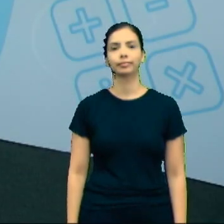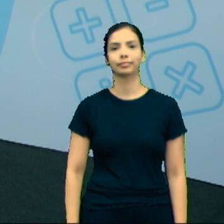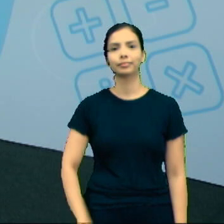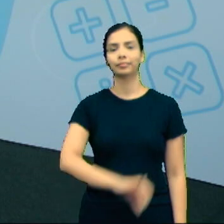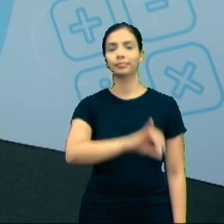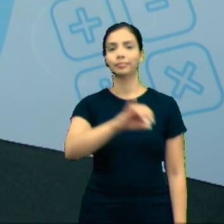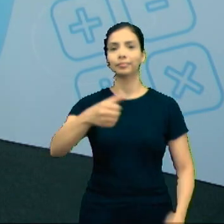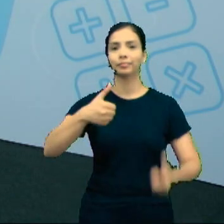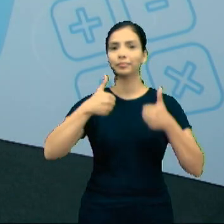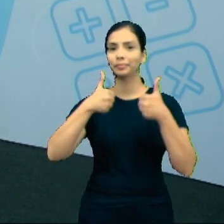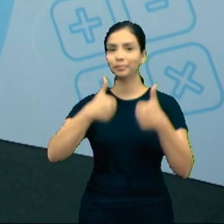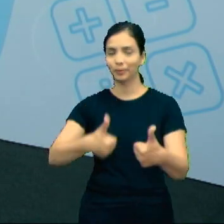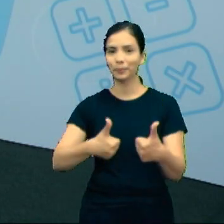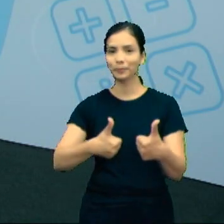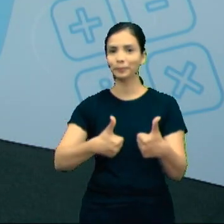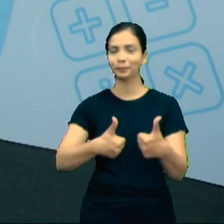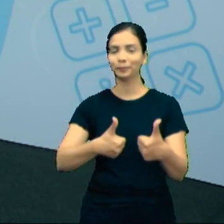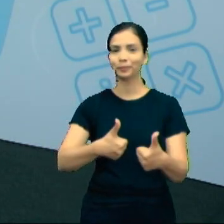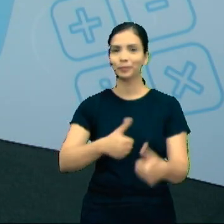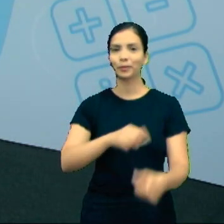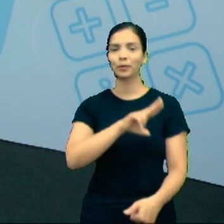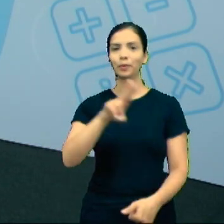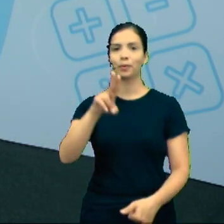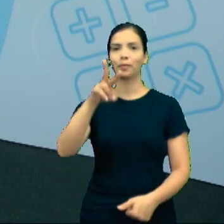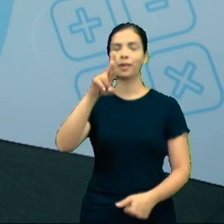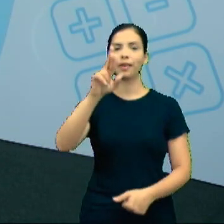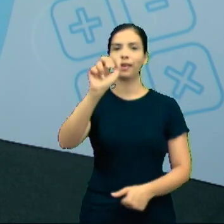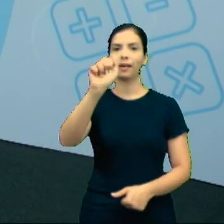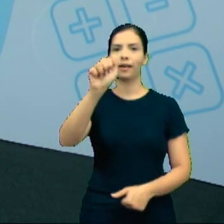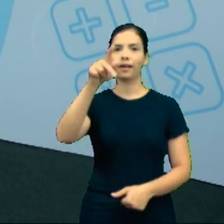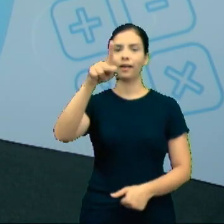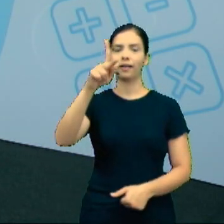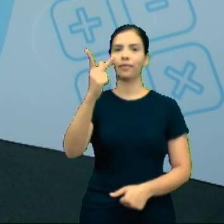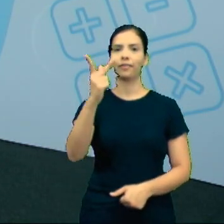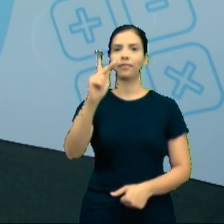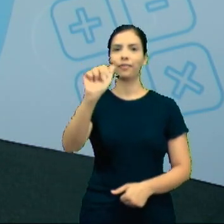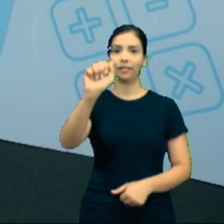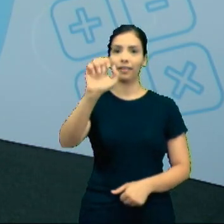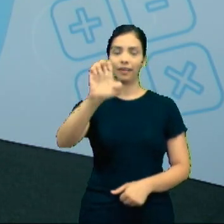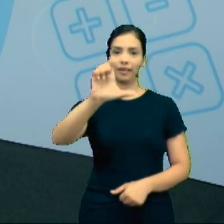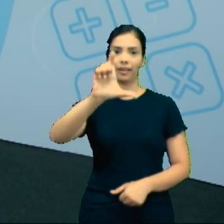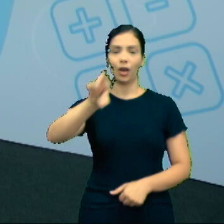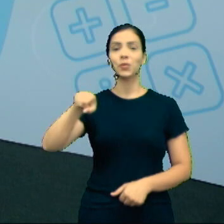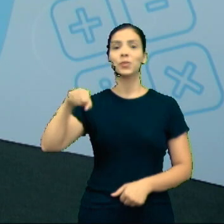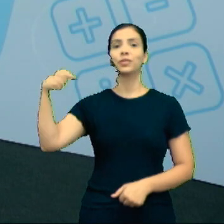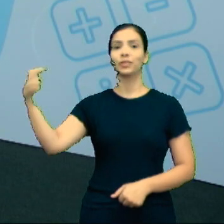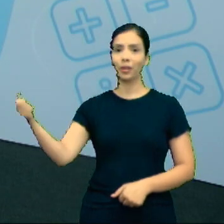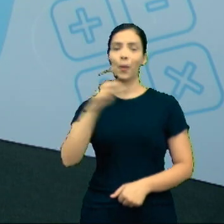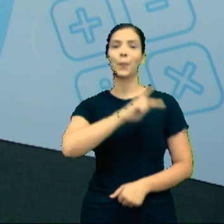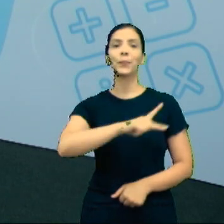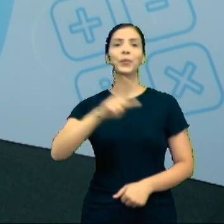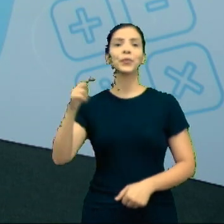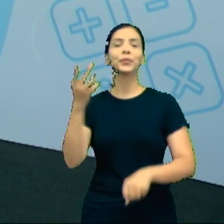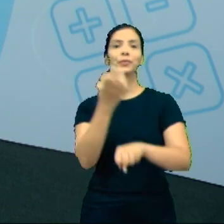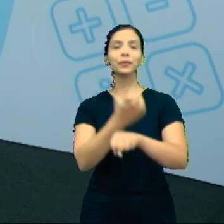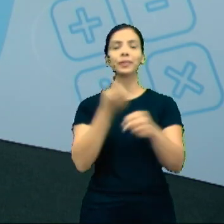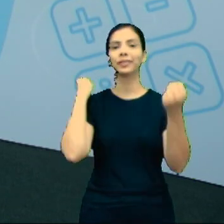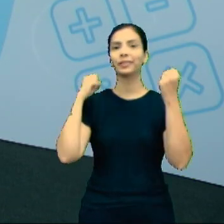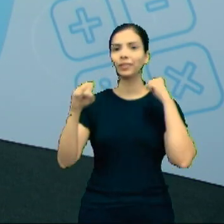Fala galerinha, tudo massa? O meu nome é Rafael Rosendo, o meu sinal é esse e eu sou professor de Educação